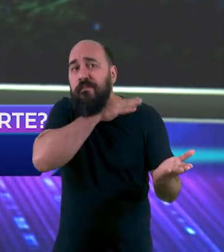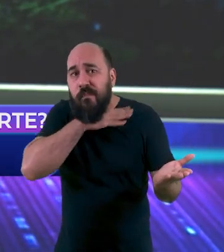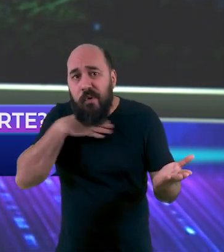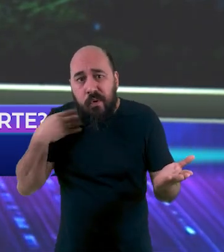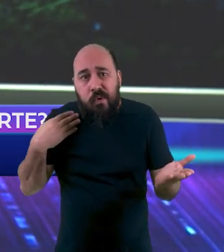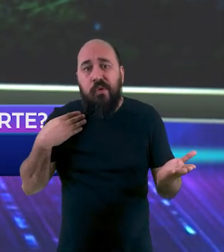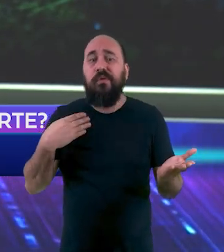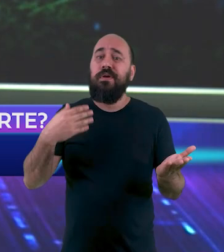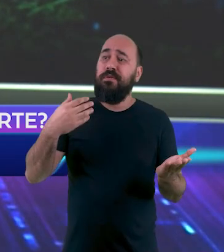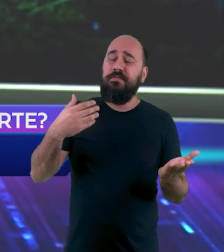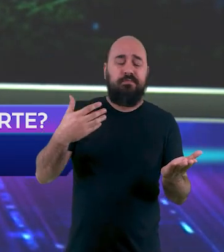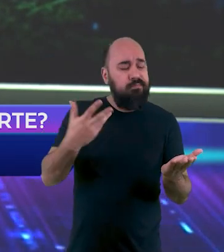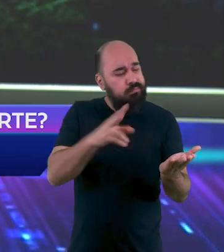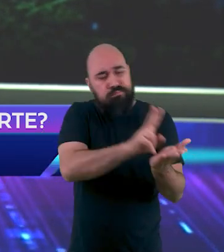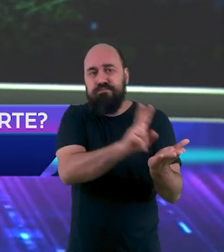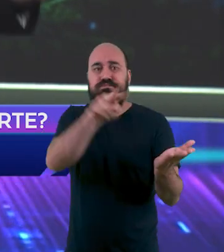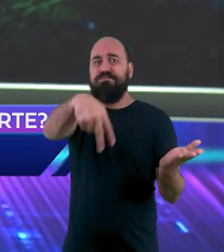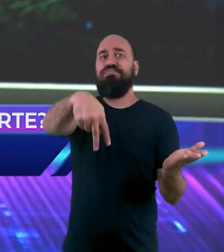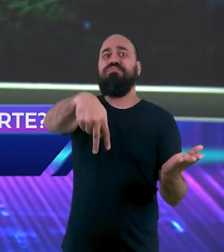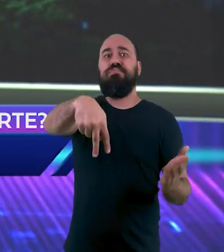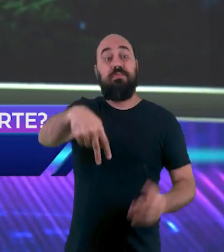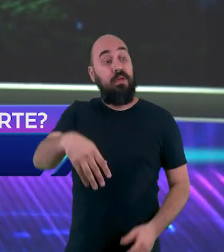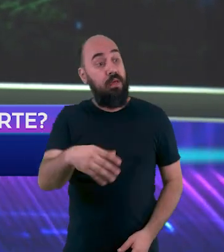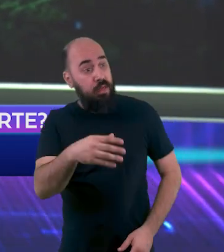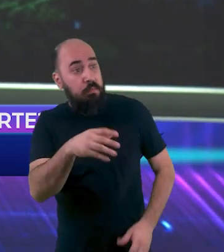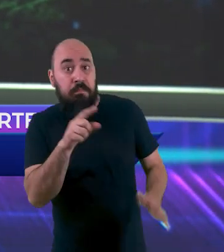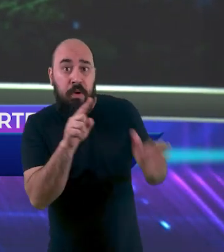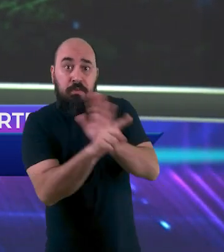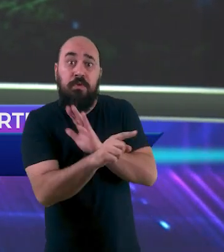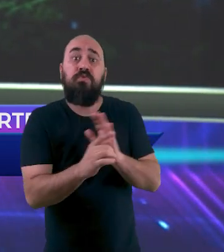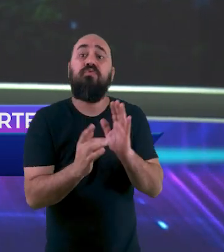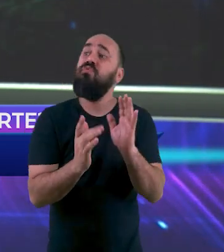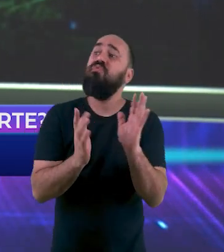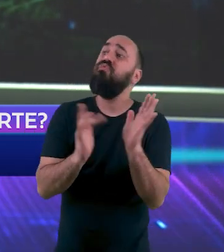acontece com aqueles que vão para a morte.